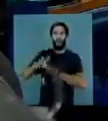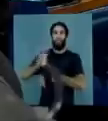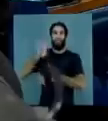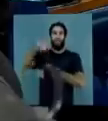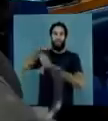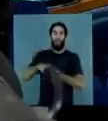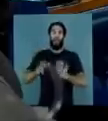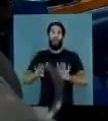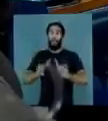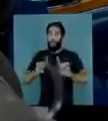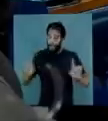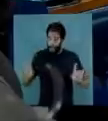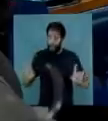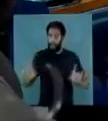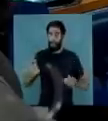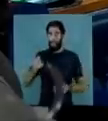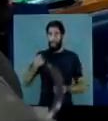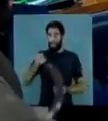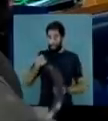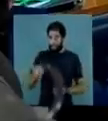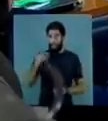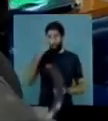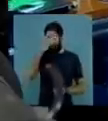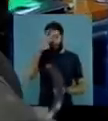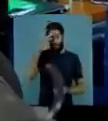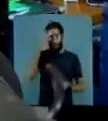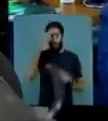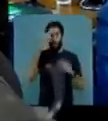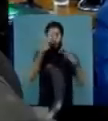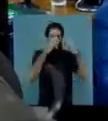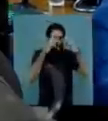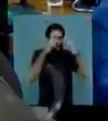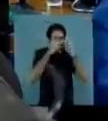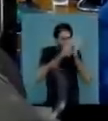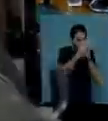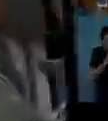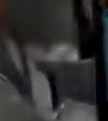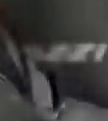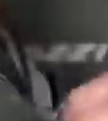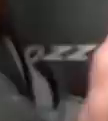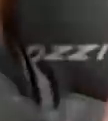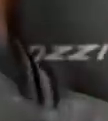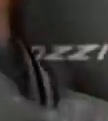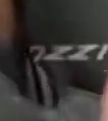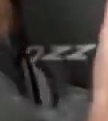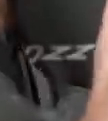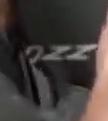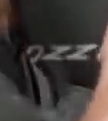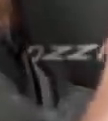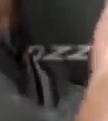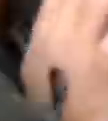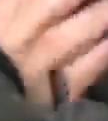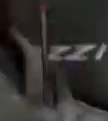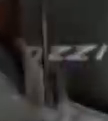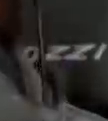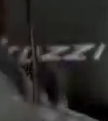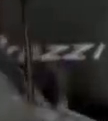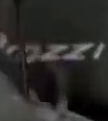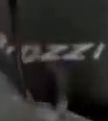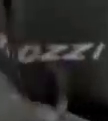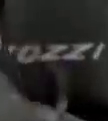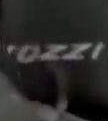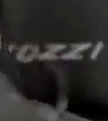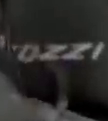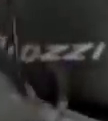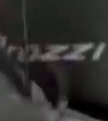mas se ele é investigado não participa do processo de investigação então trata-se de investigar se